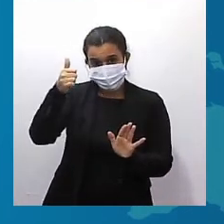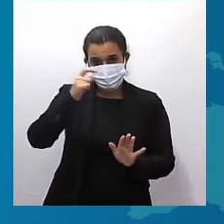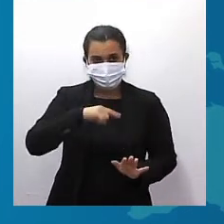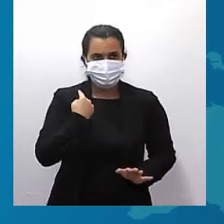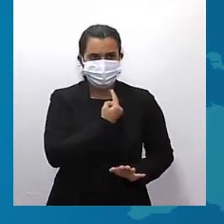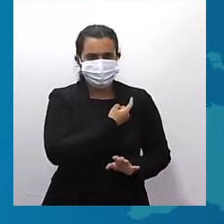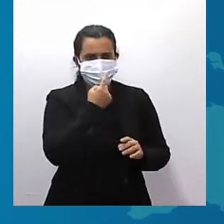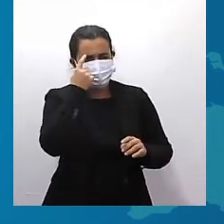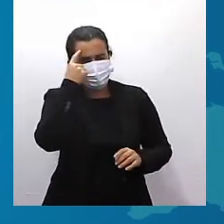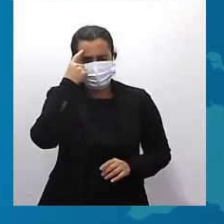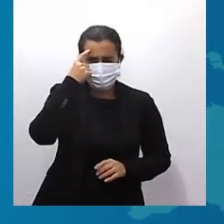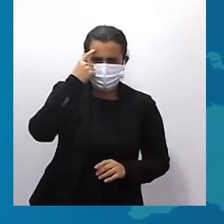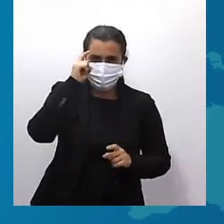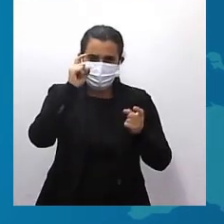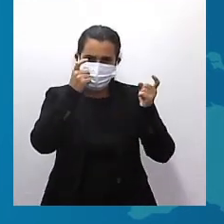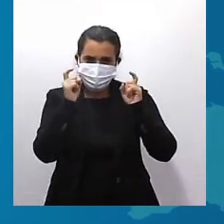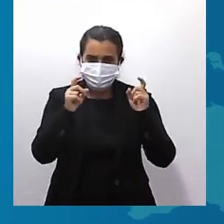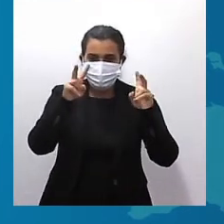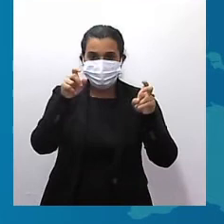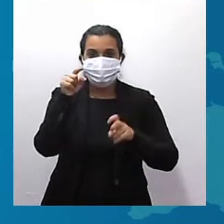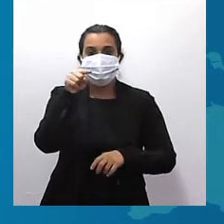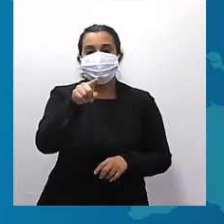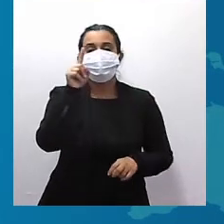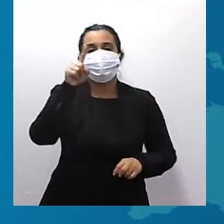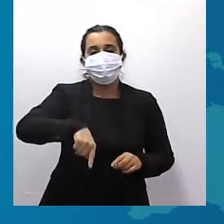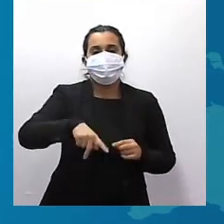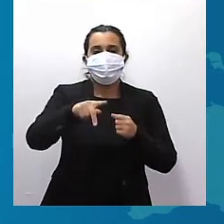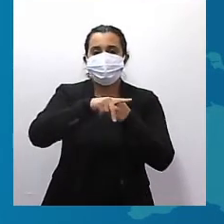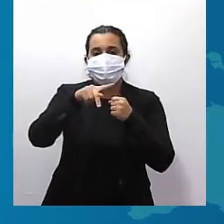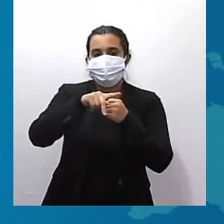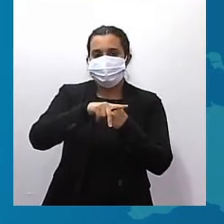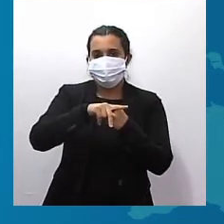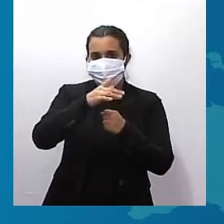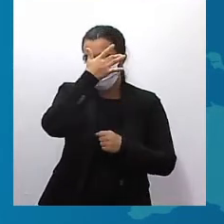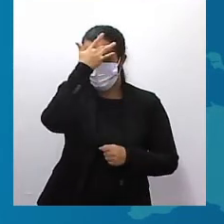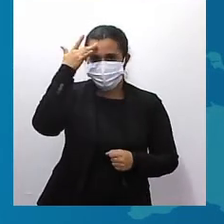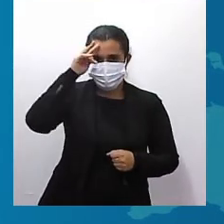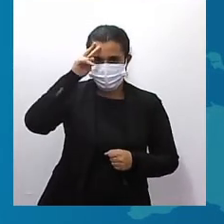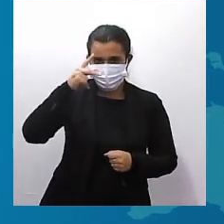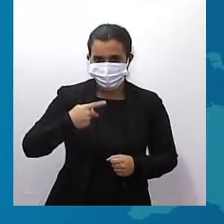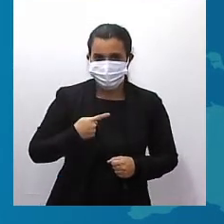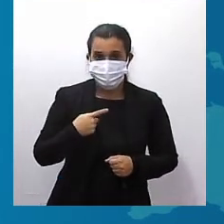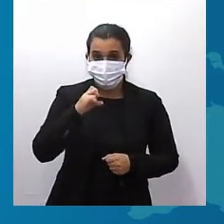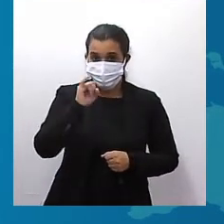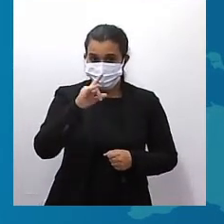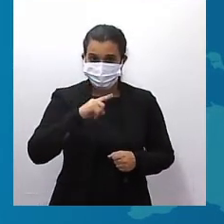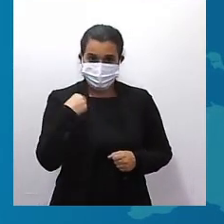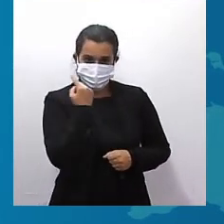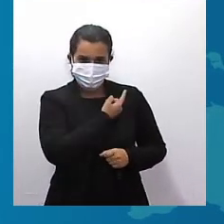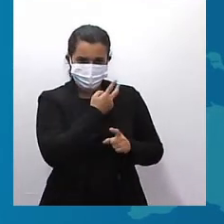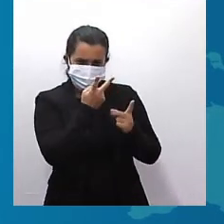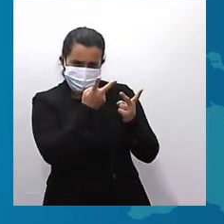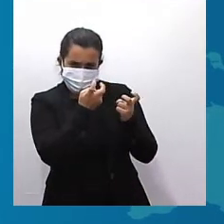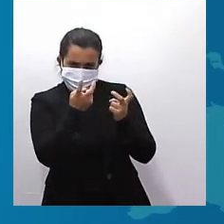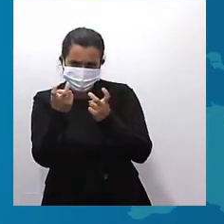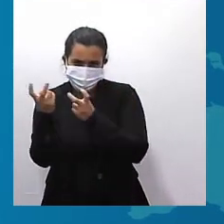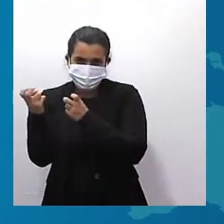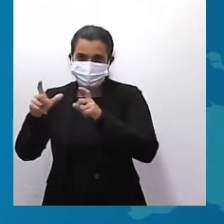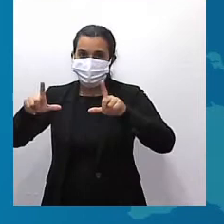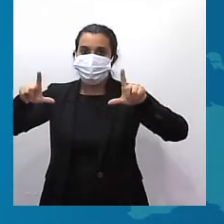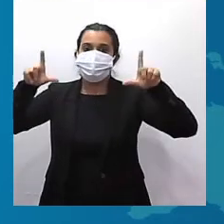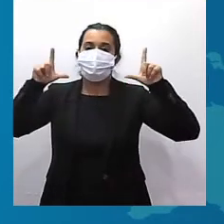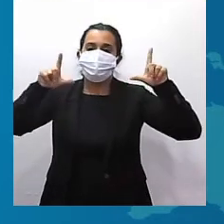que ficar bem ligado são os pronomes pessoais. Mas se você dá uma olhada geral na tela, você vai ver